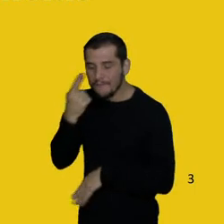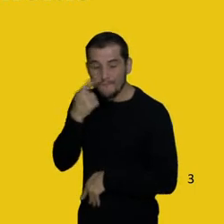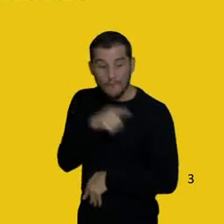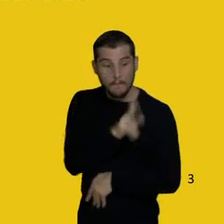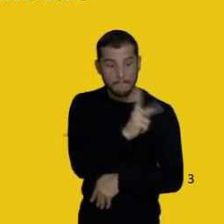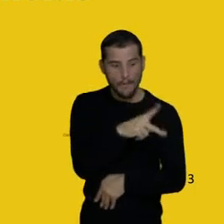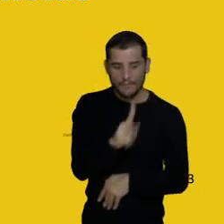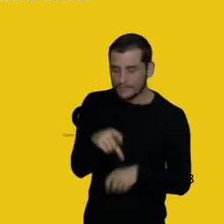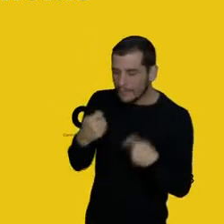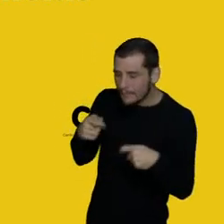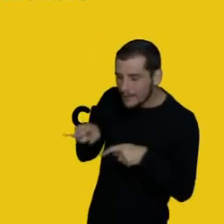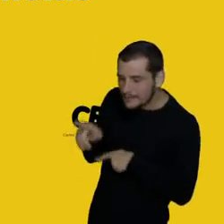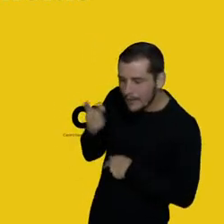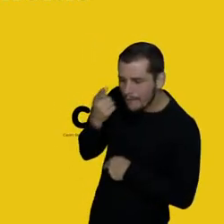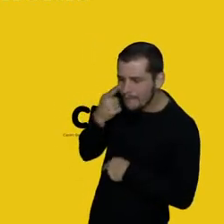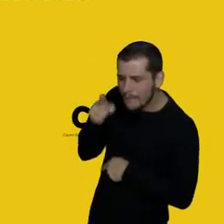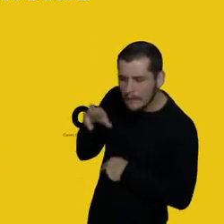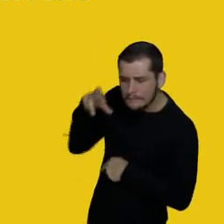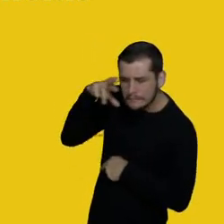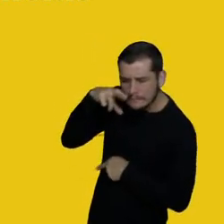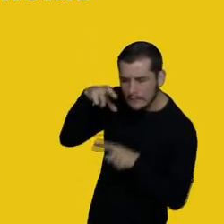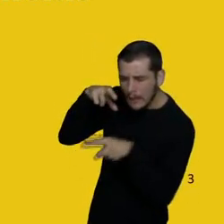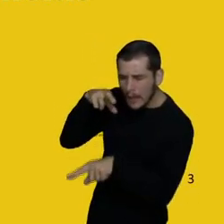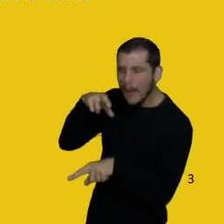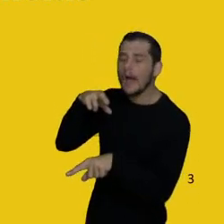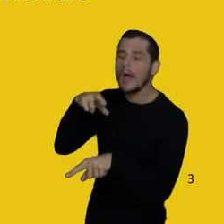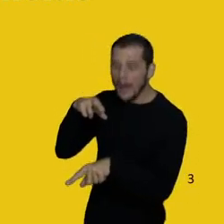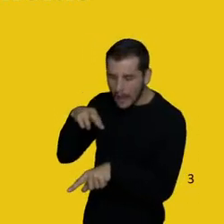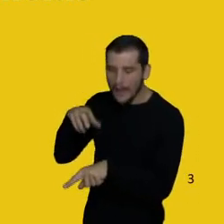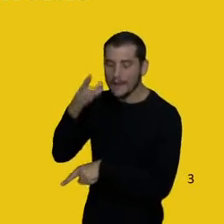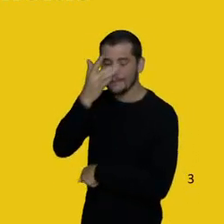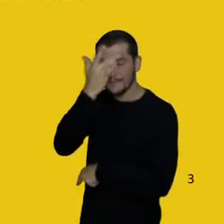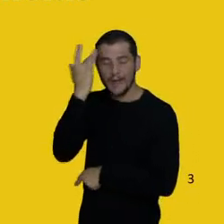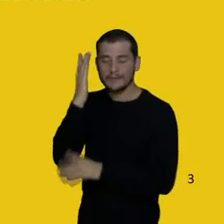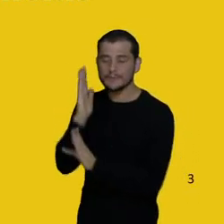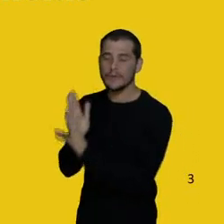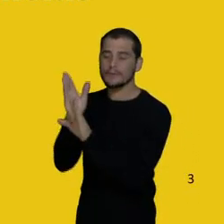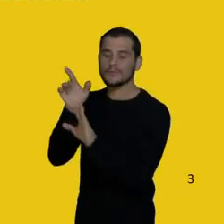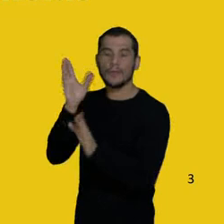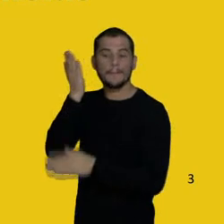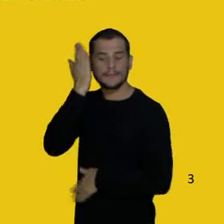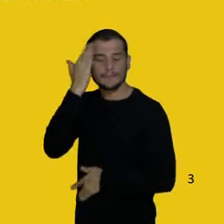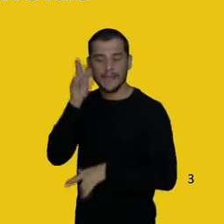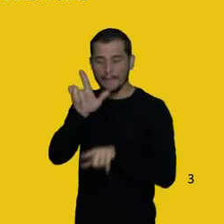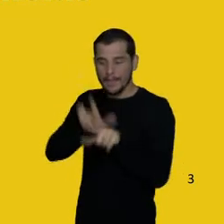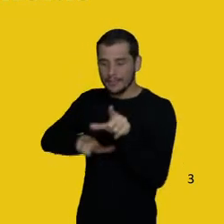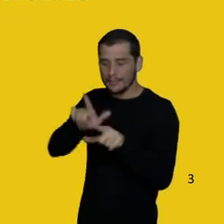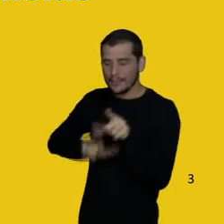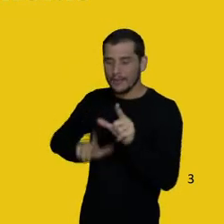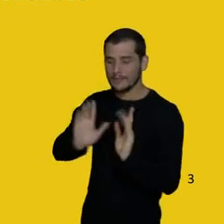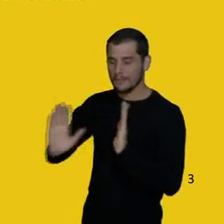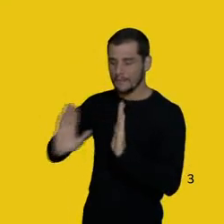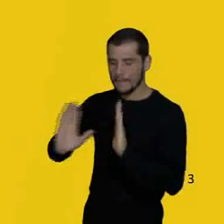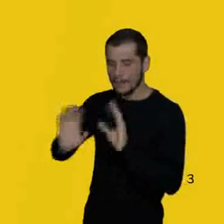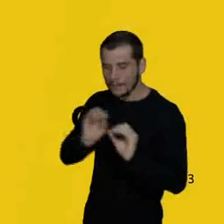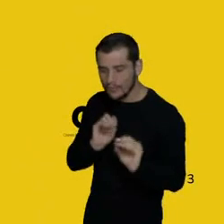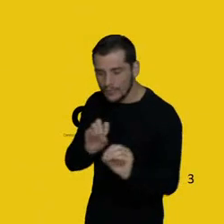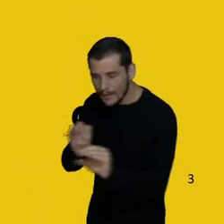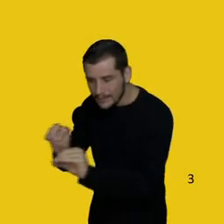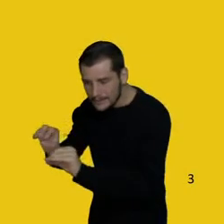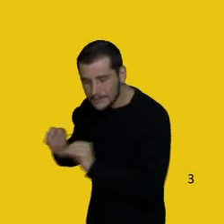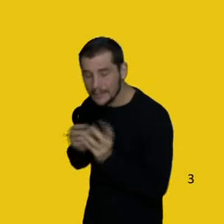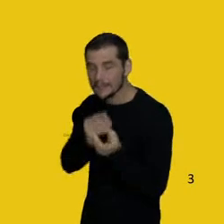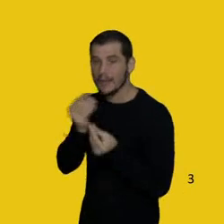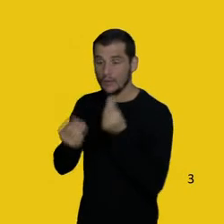letrinhas né então aquilo que eu falei é super importante pela janelas da aprendizagem da